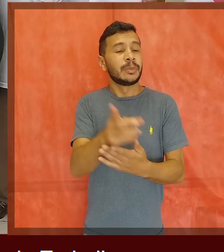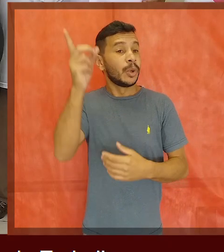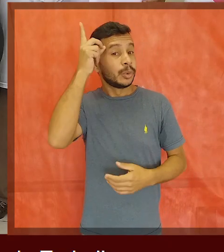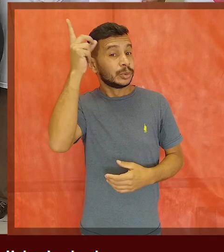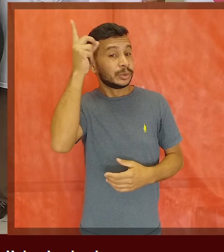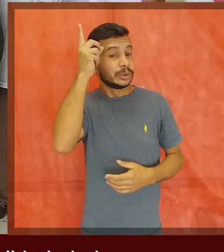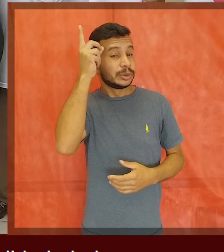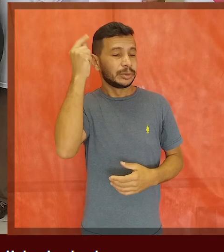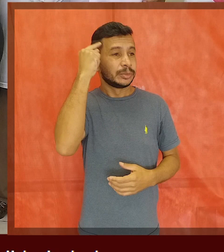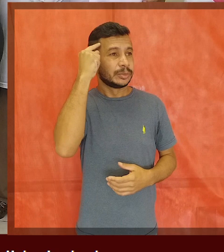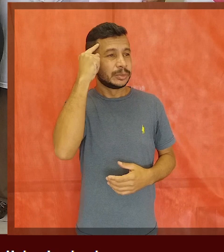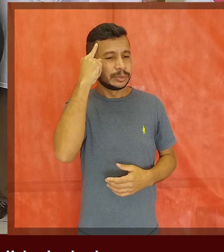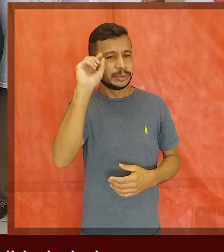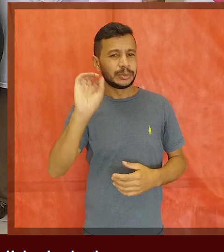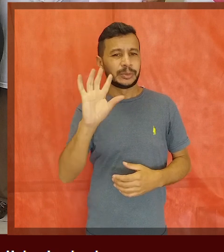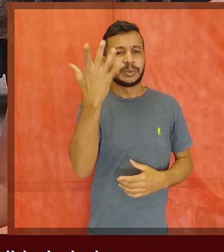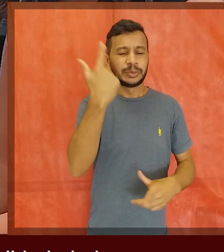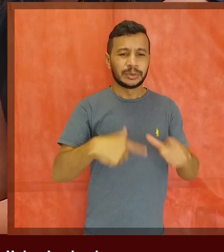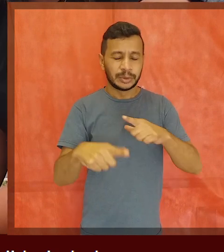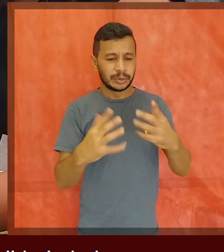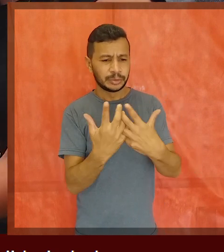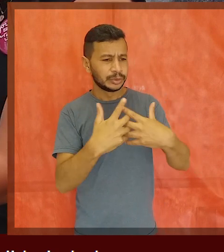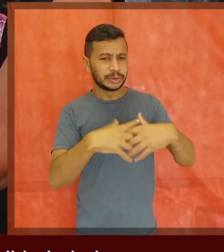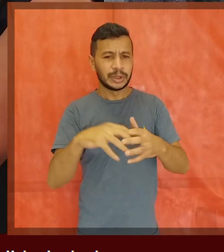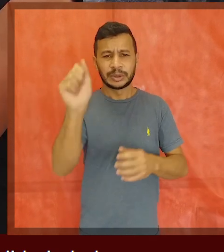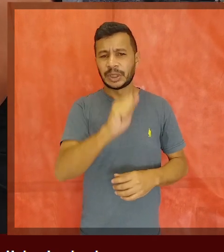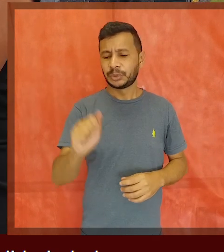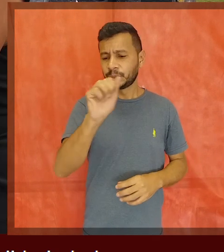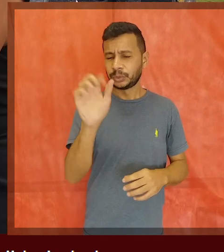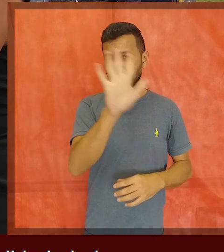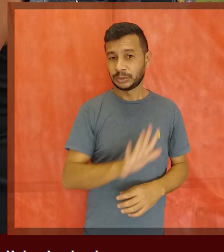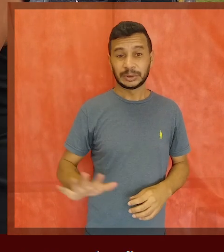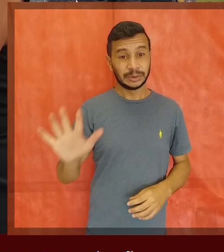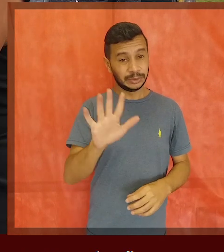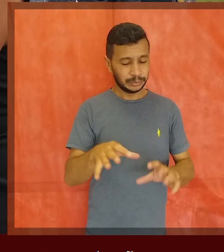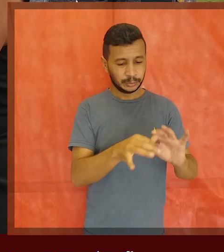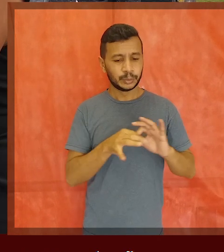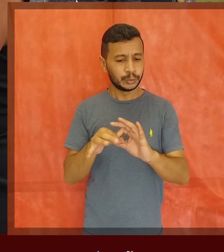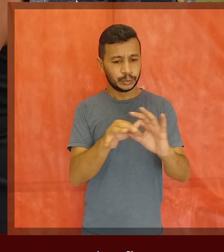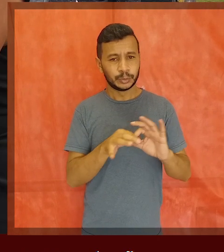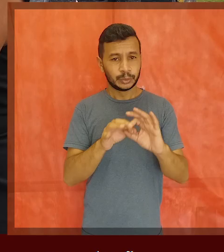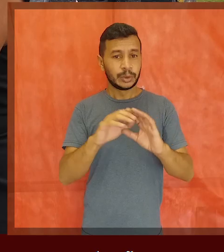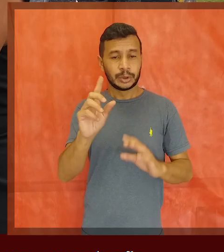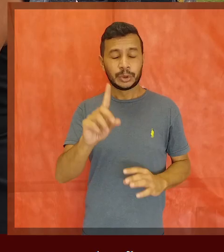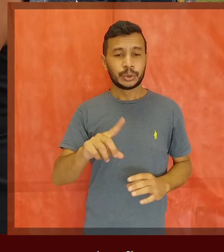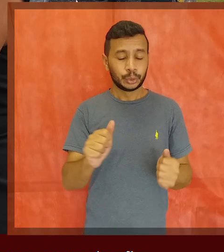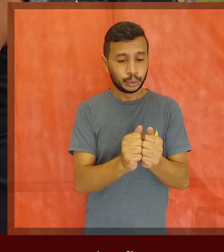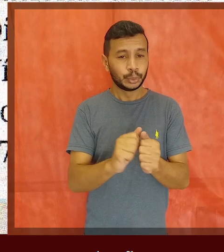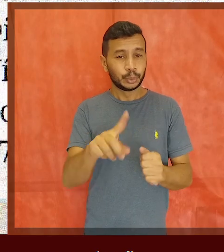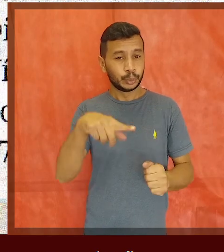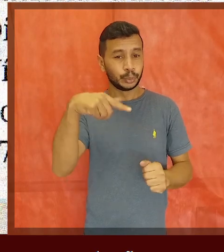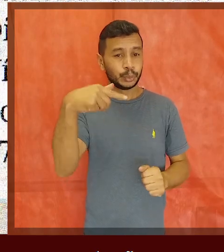do Trabalho, sindicatos e associações da região compartilham solidariedade com a Delegação Internacional